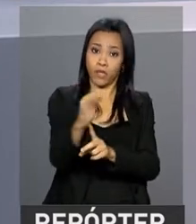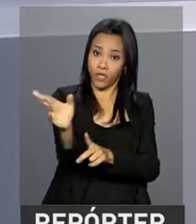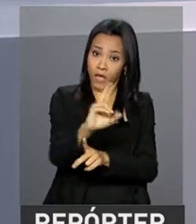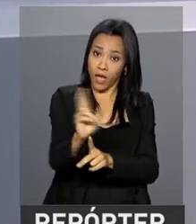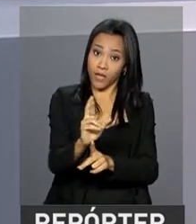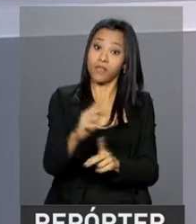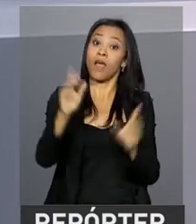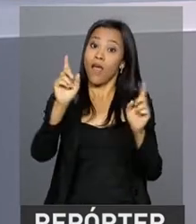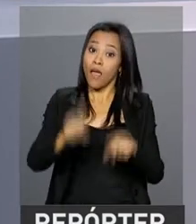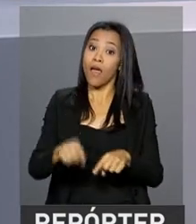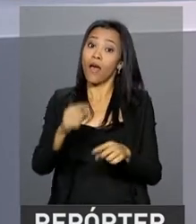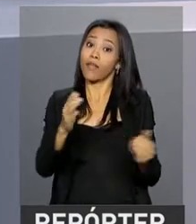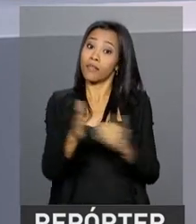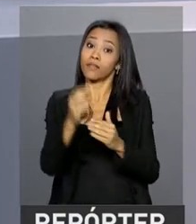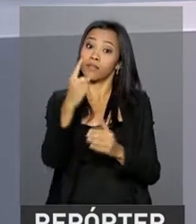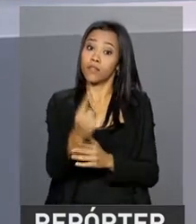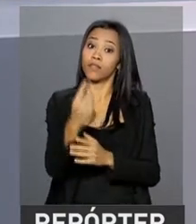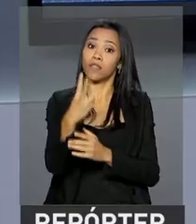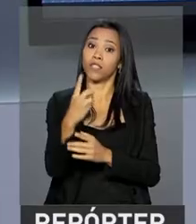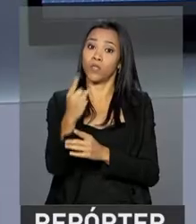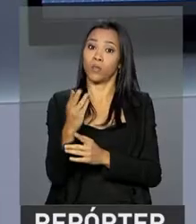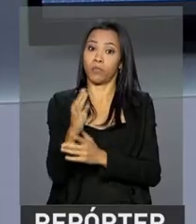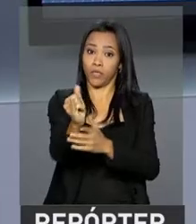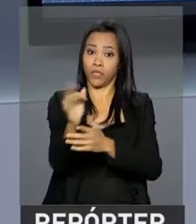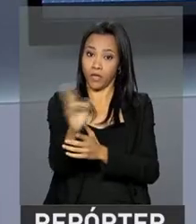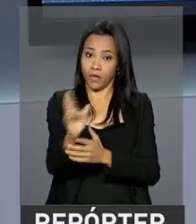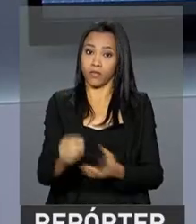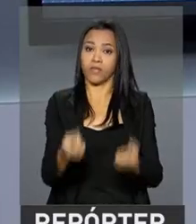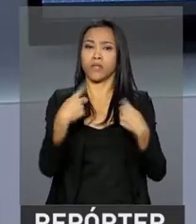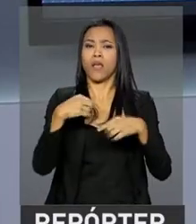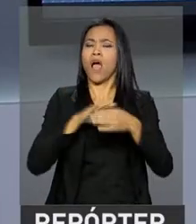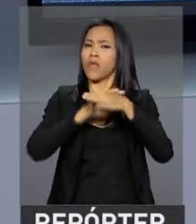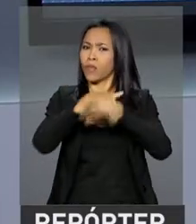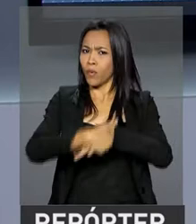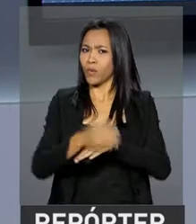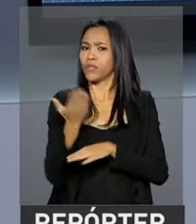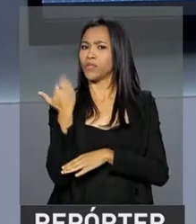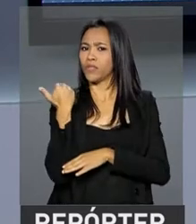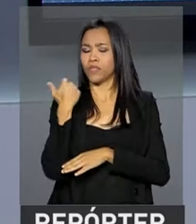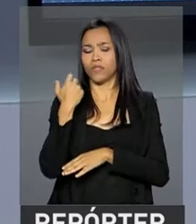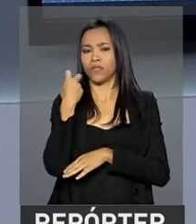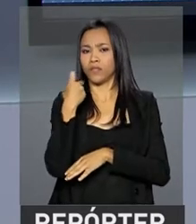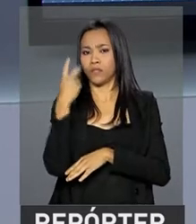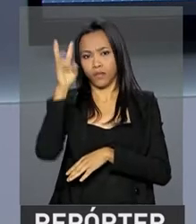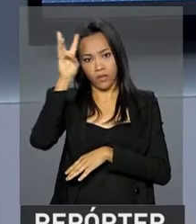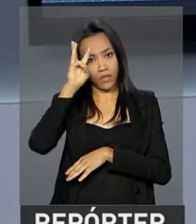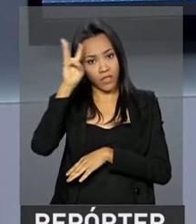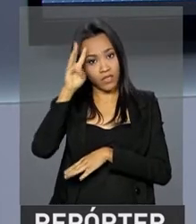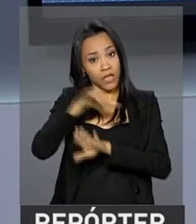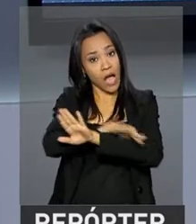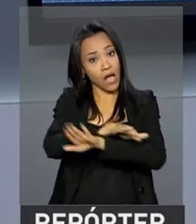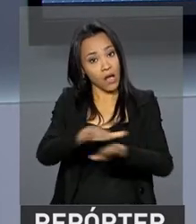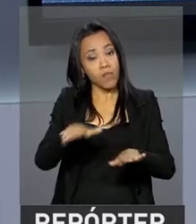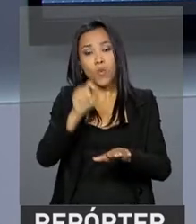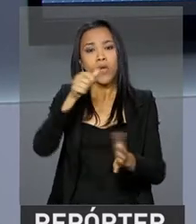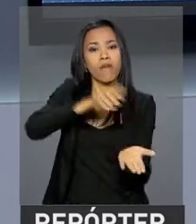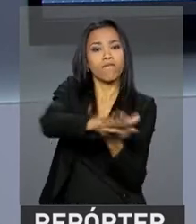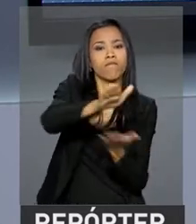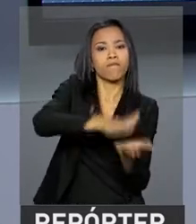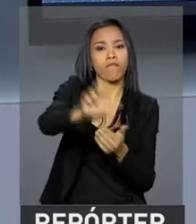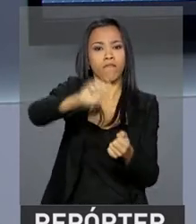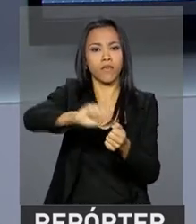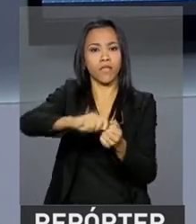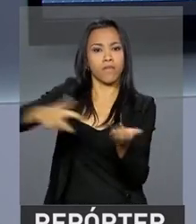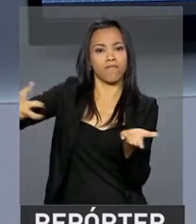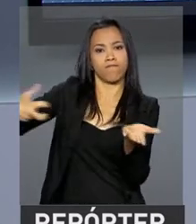chegando a 131 bilhões de reais. E desde a noite dessa terça-feira, está suspensa a confecção de novos passaportes em